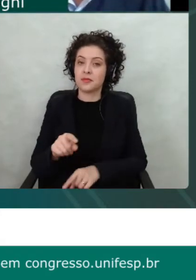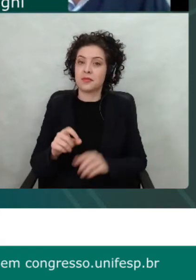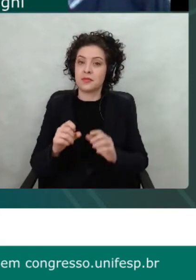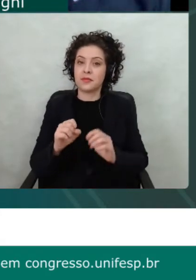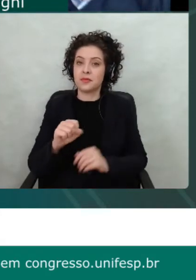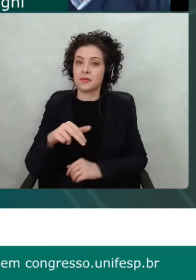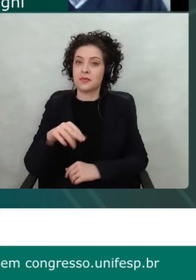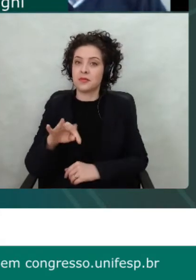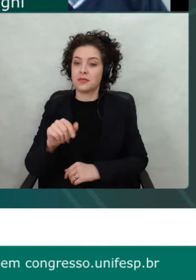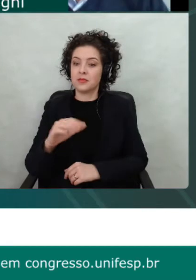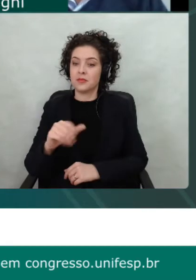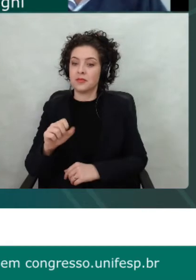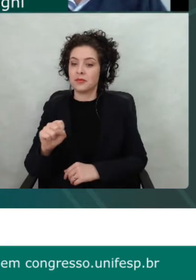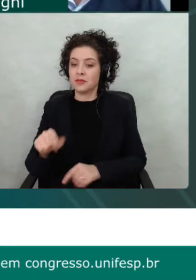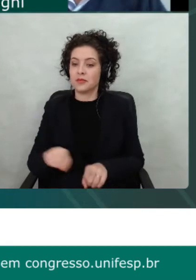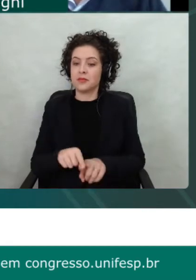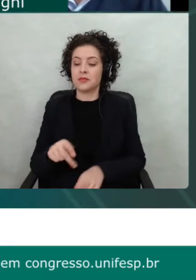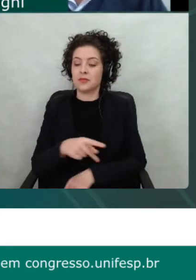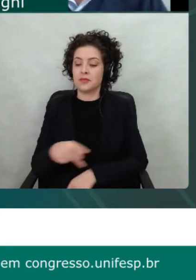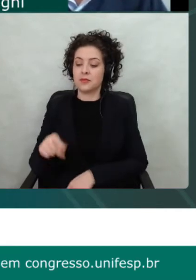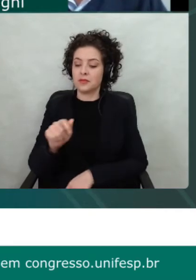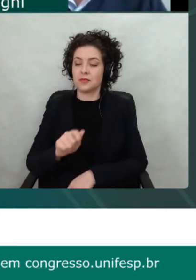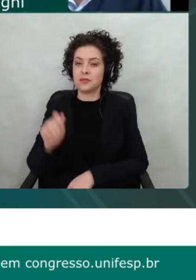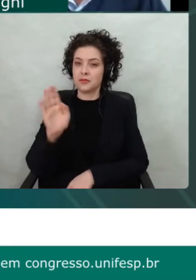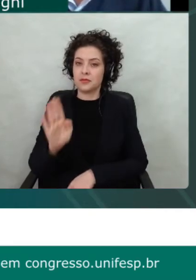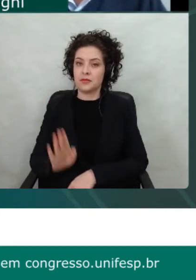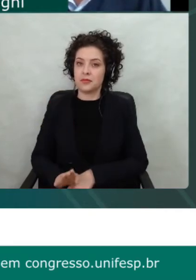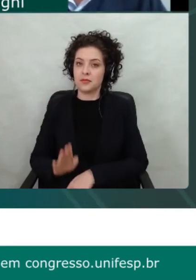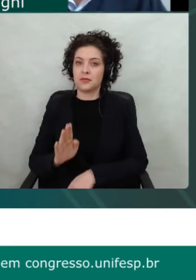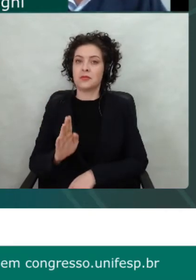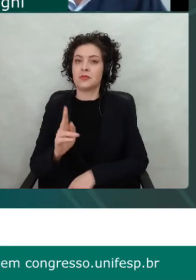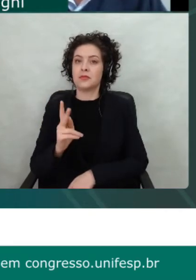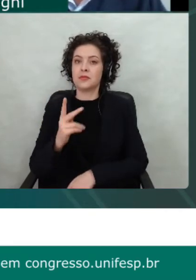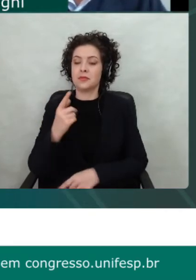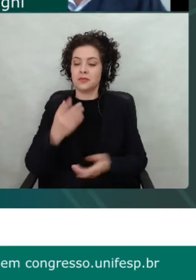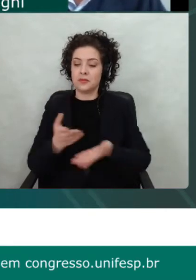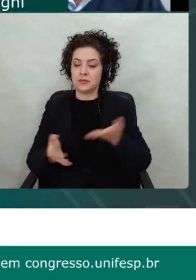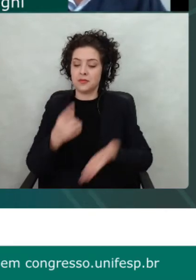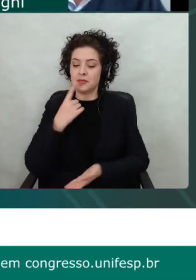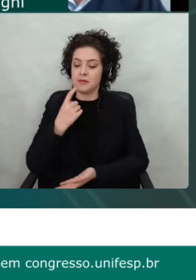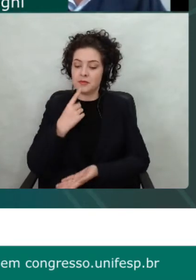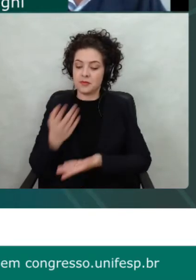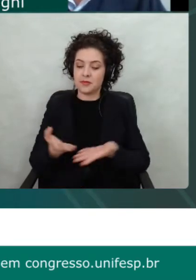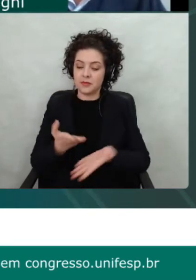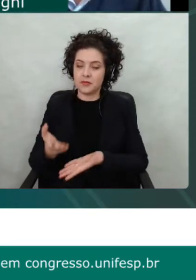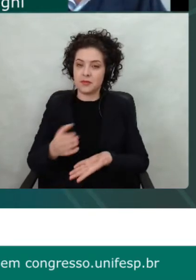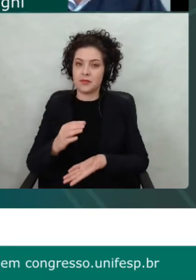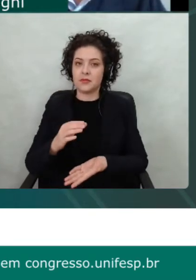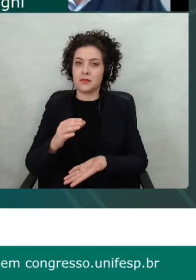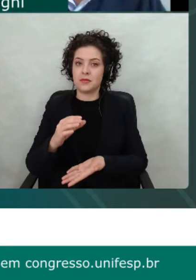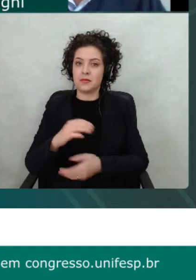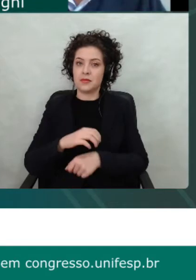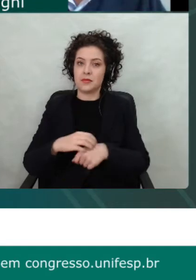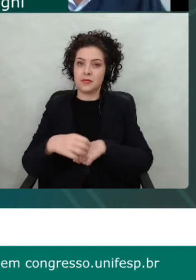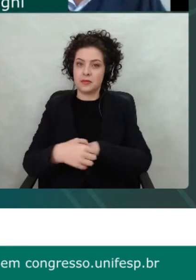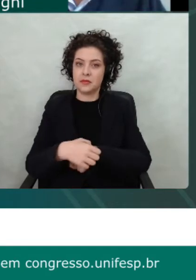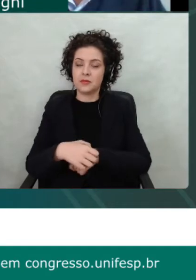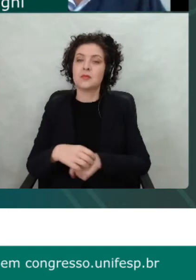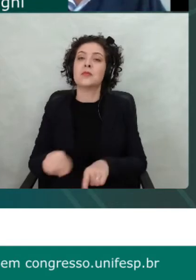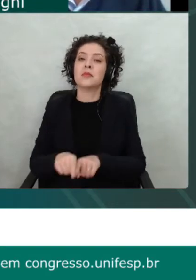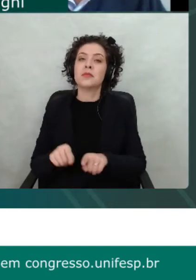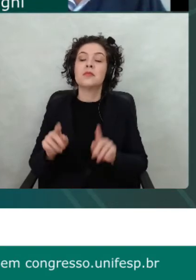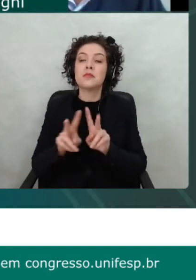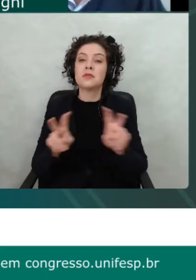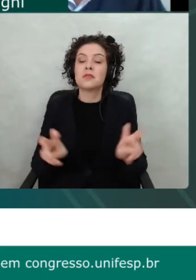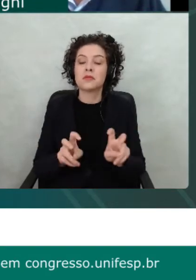é presidente da Associação Brasileira de Hemoterapia, Hematologia e Terapia Celular. Então, é expert nesse assunto, também acho que é algo que